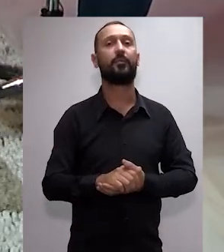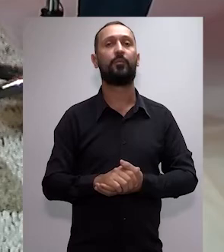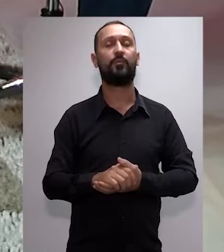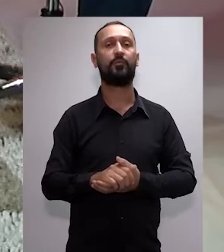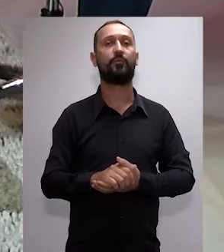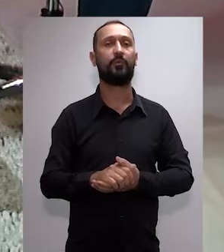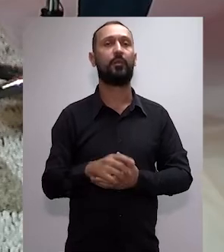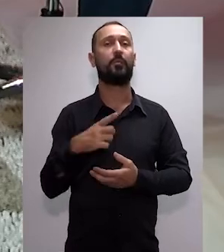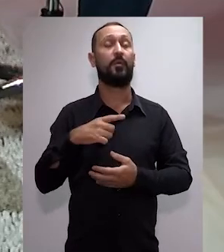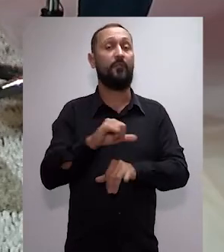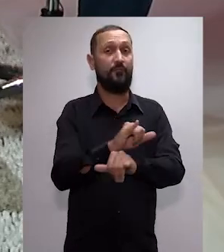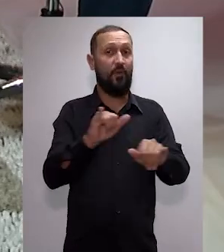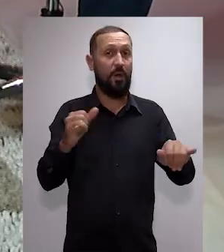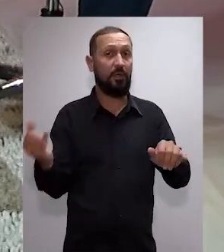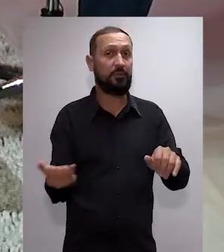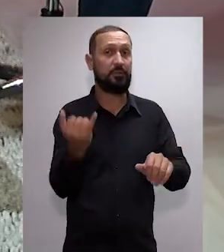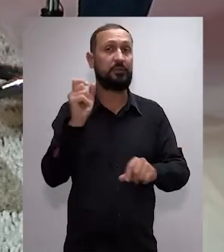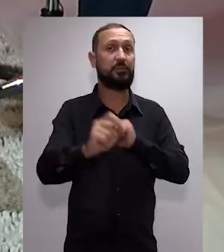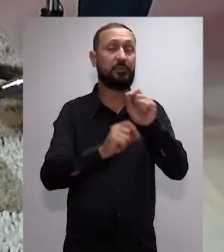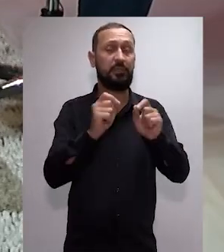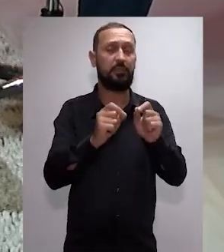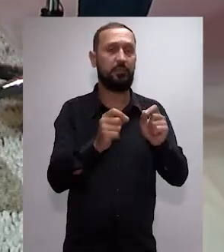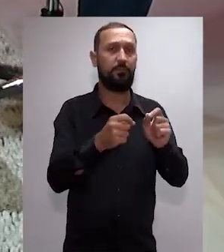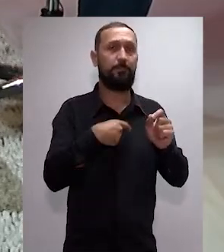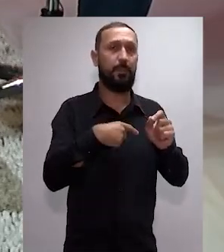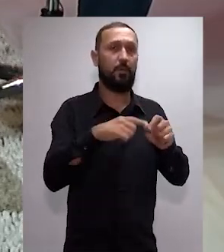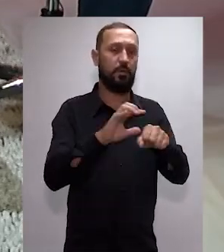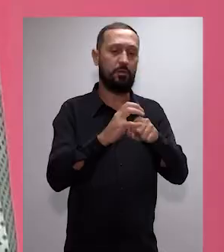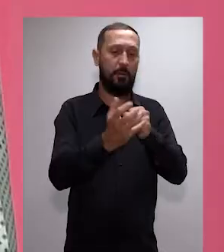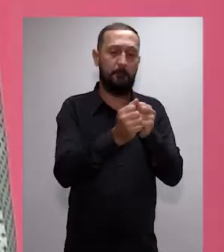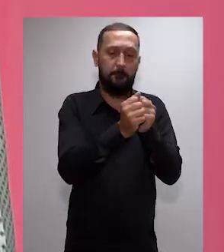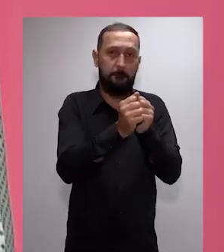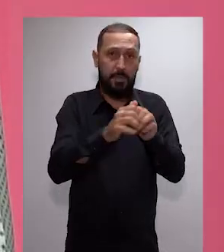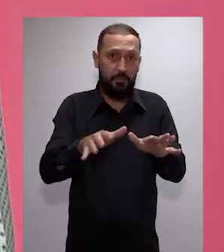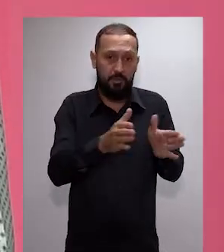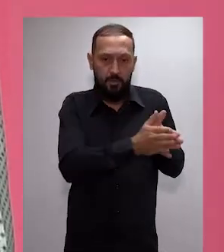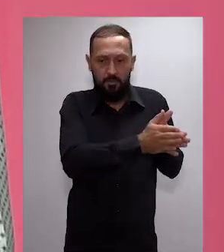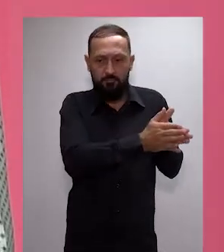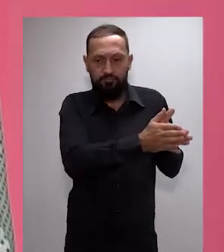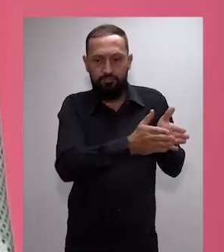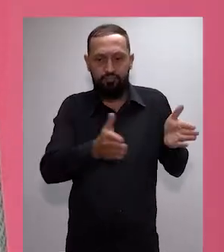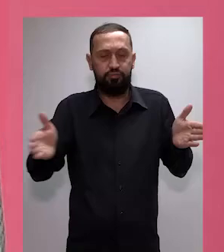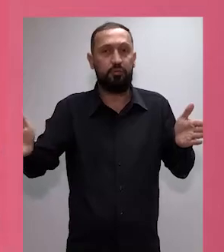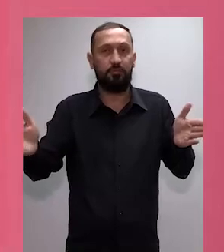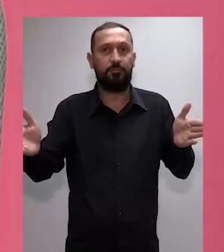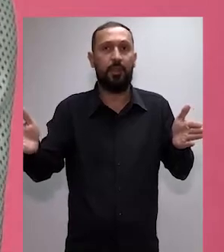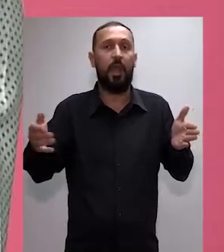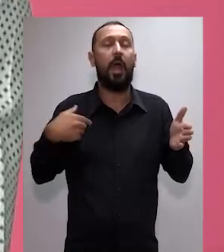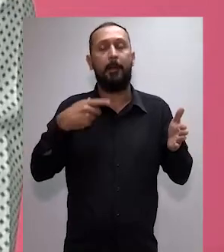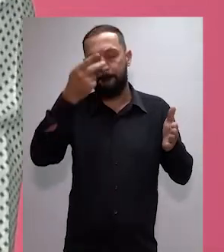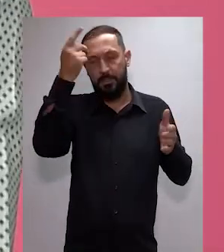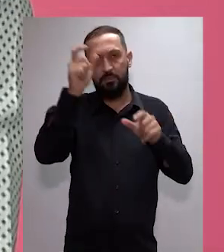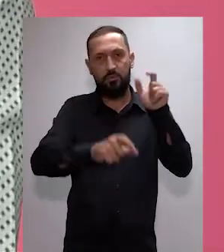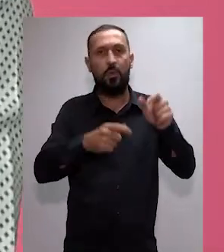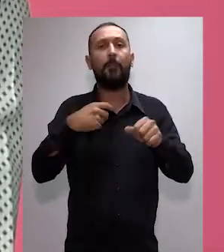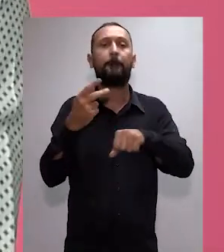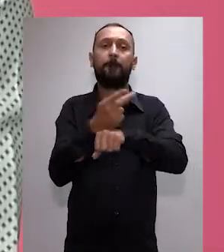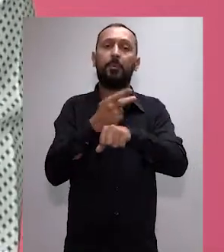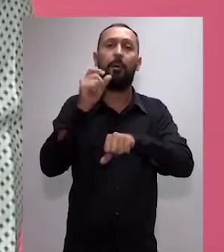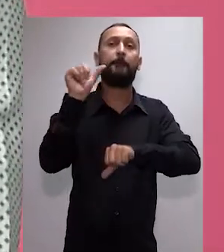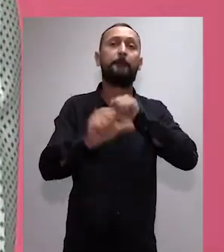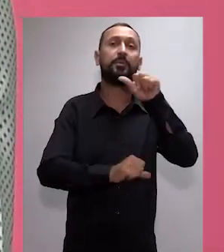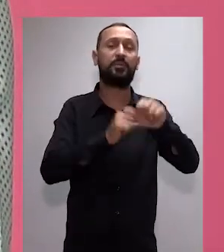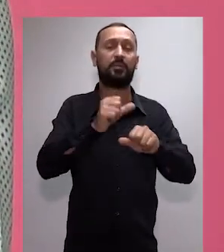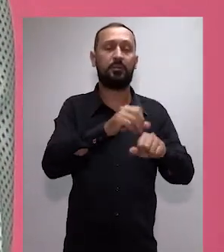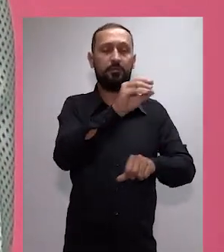importante que eu posso trazer para vocês, que durante a pandemia, o número de procura por candidatos a fazer